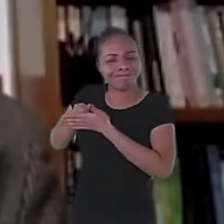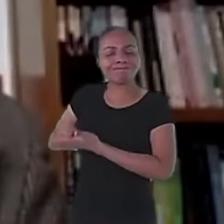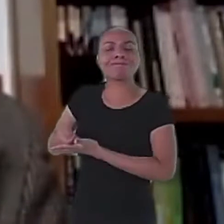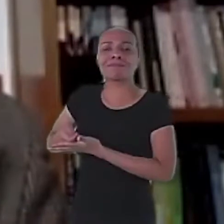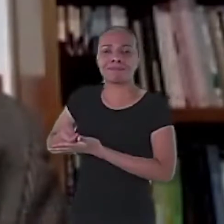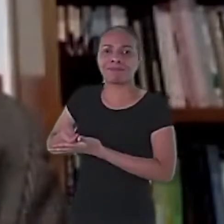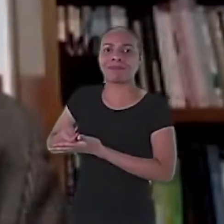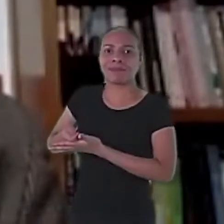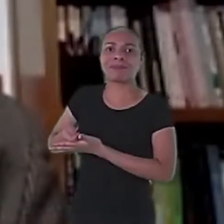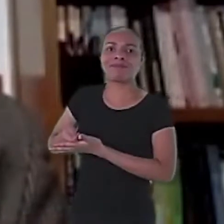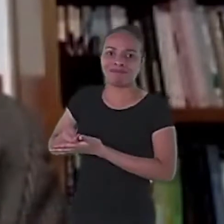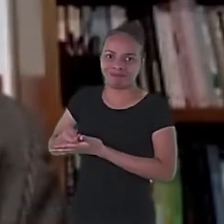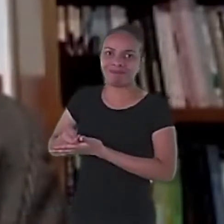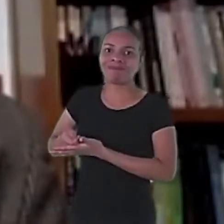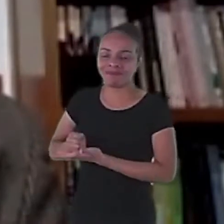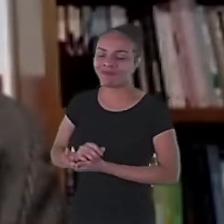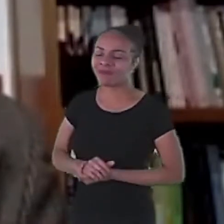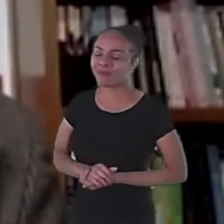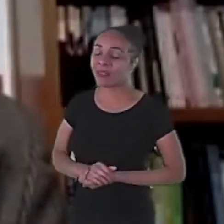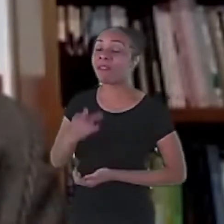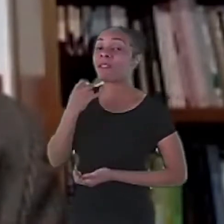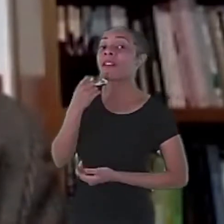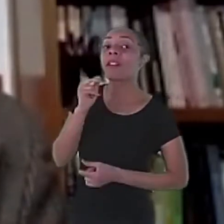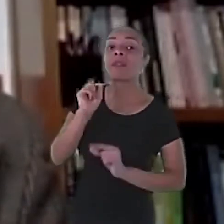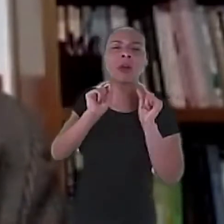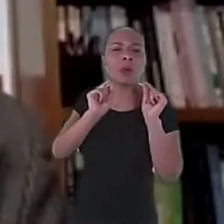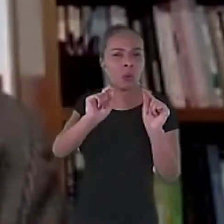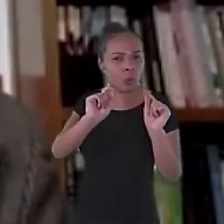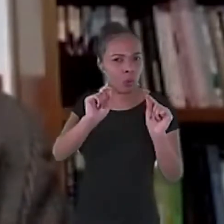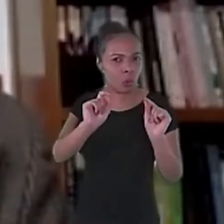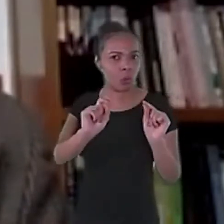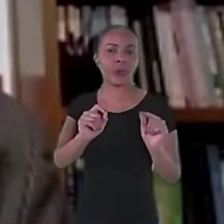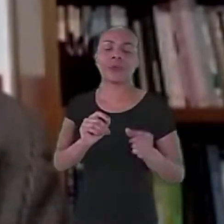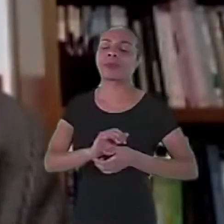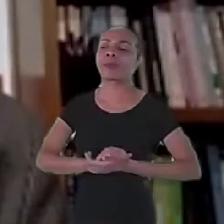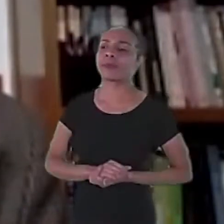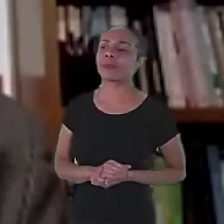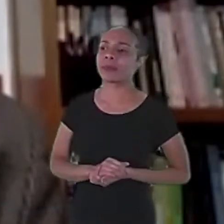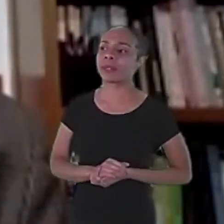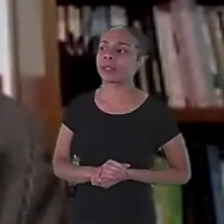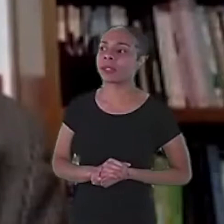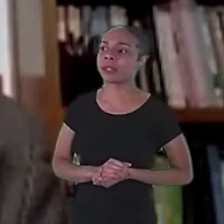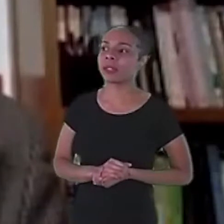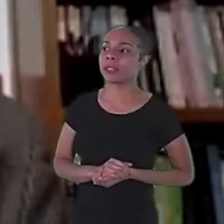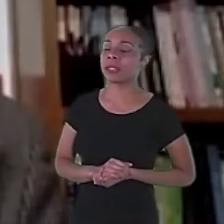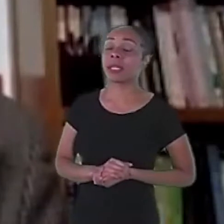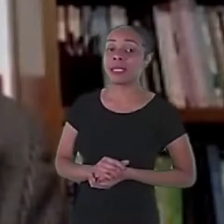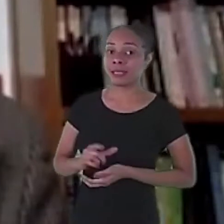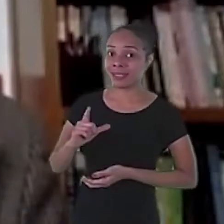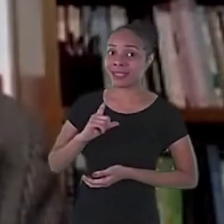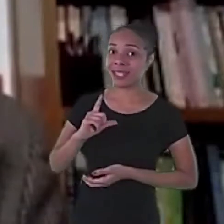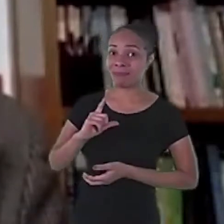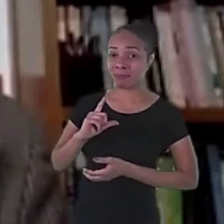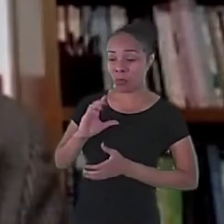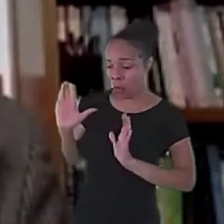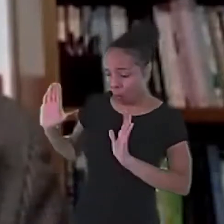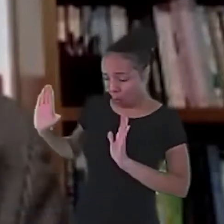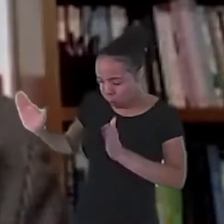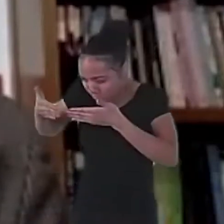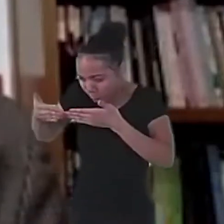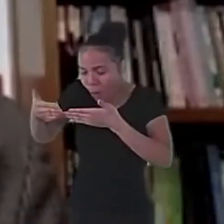época. E ele afirmava o seguinte: é uma restrição, é